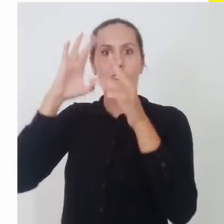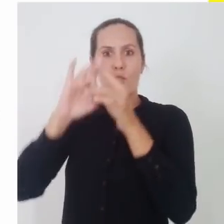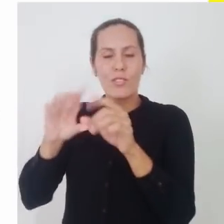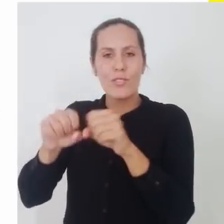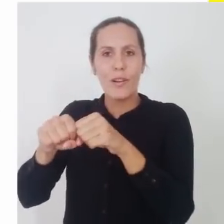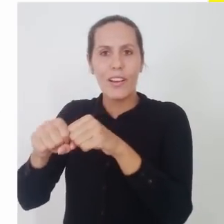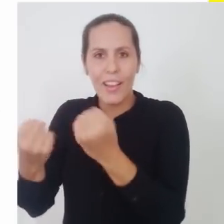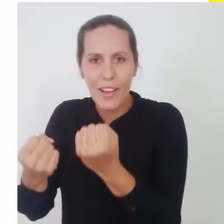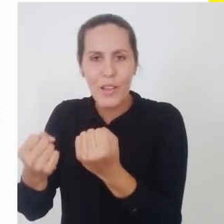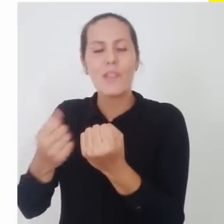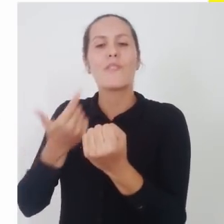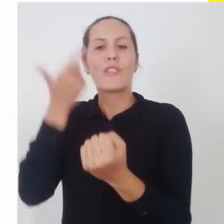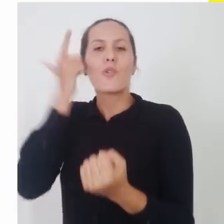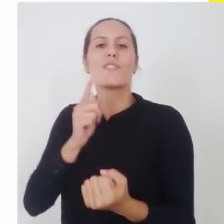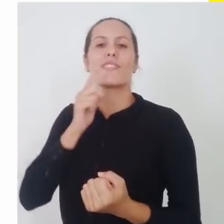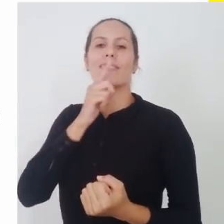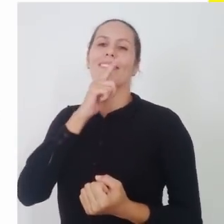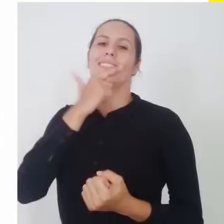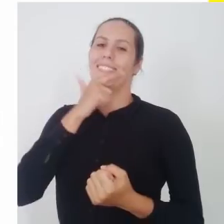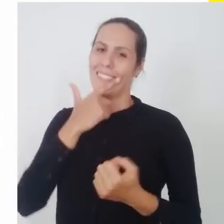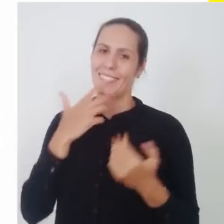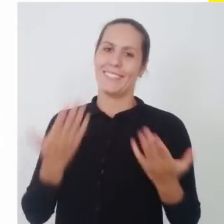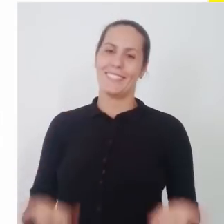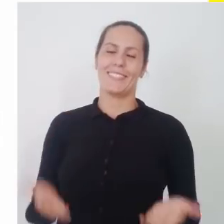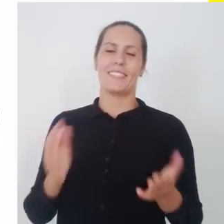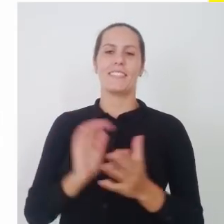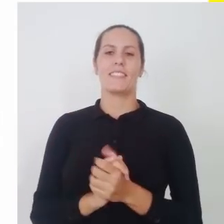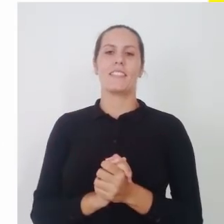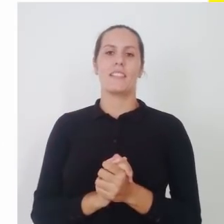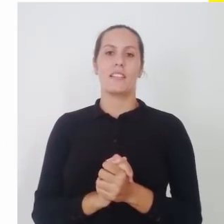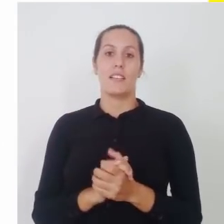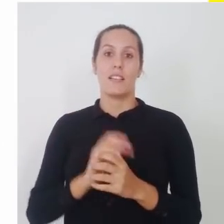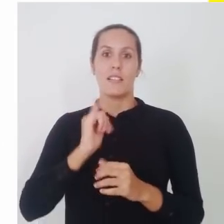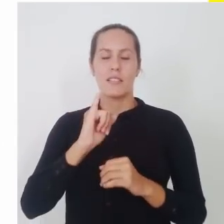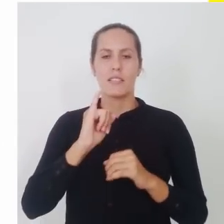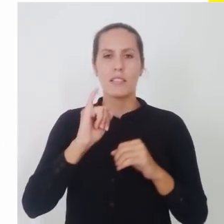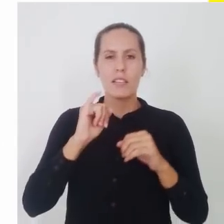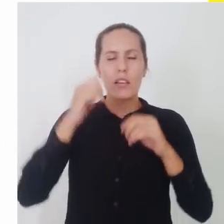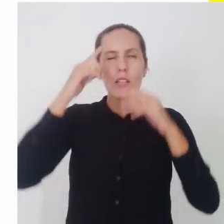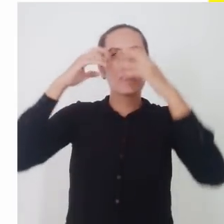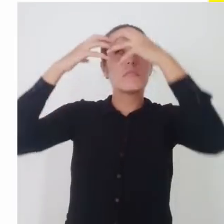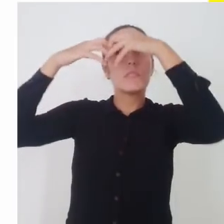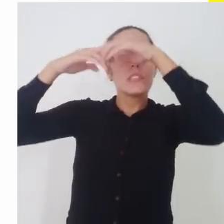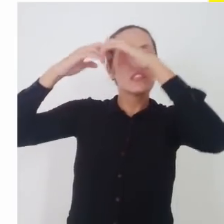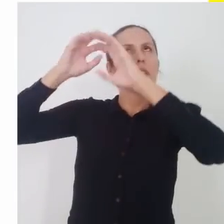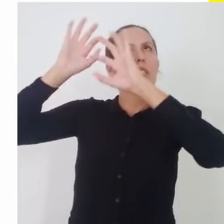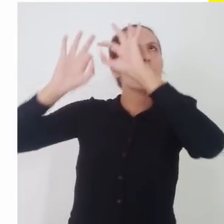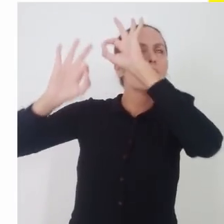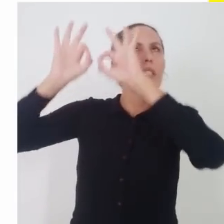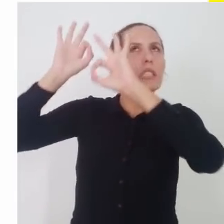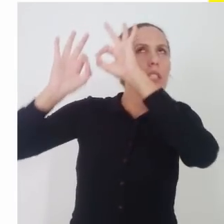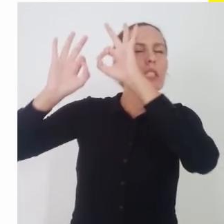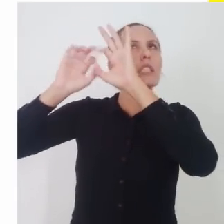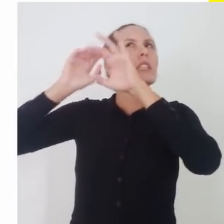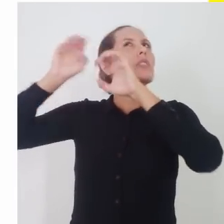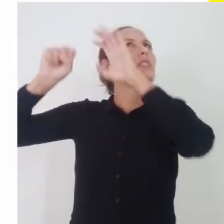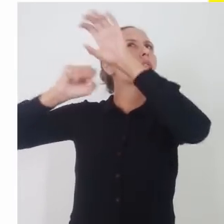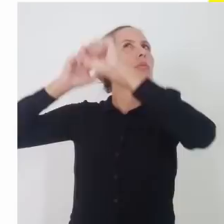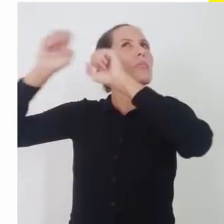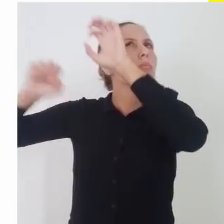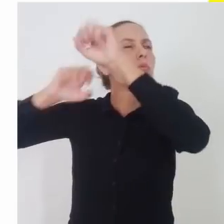seu raciocínio que você conseguiu o efeito de humor. Sem esse trabalho mental, sem todo esse